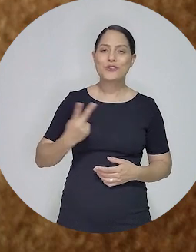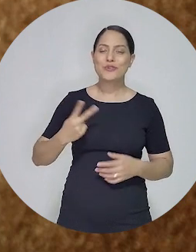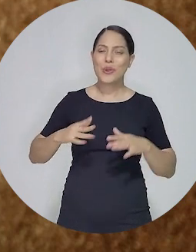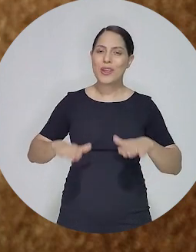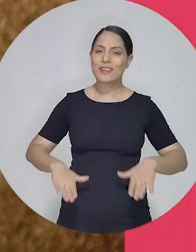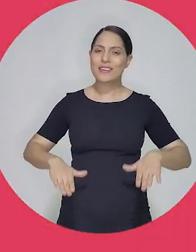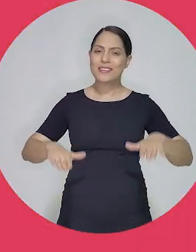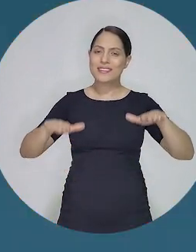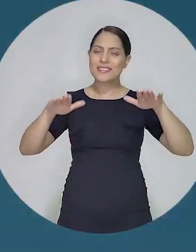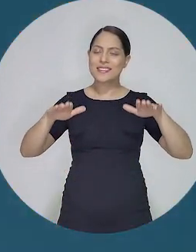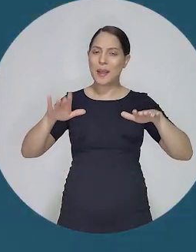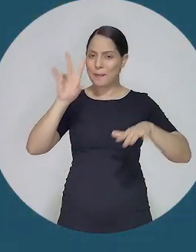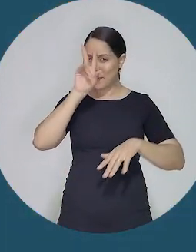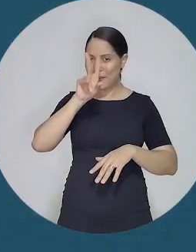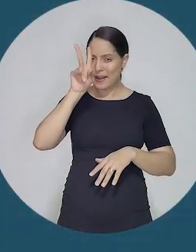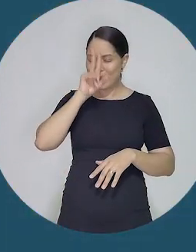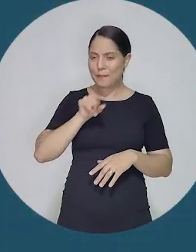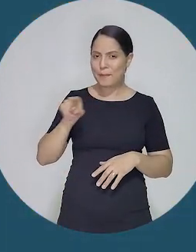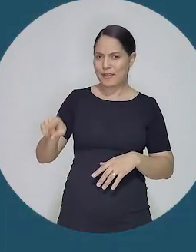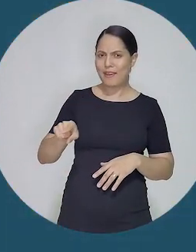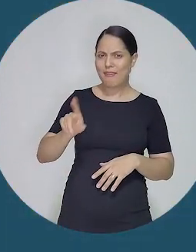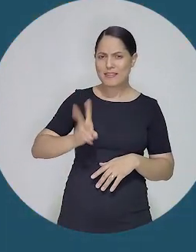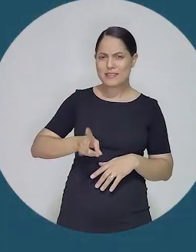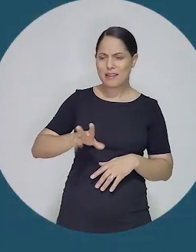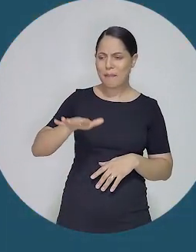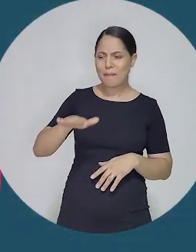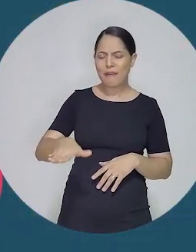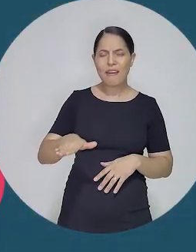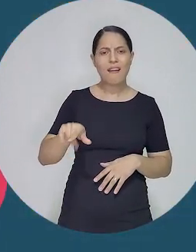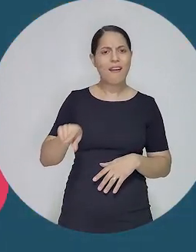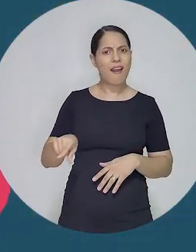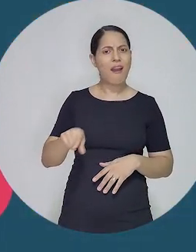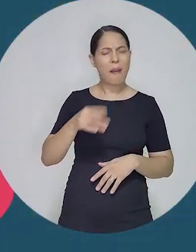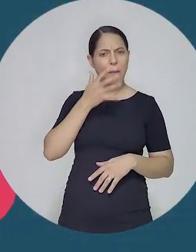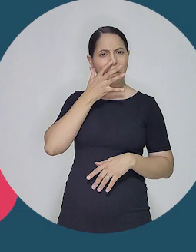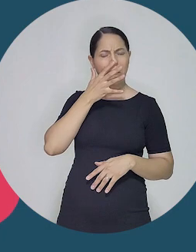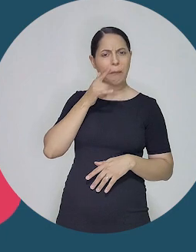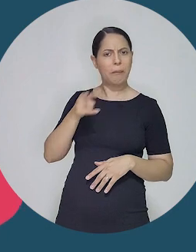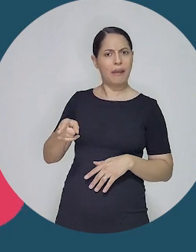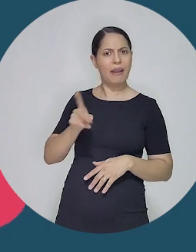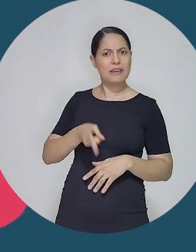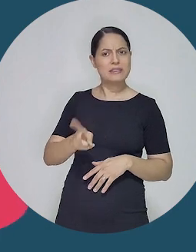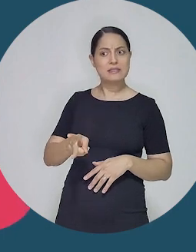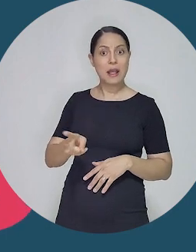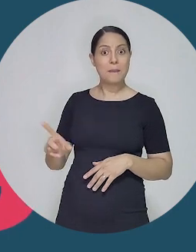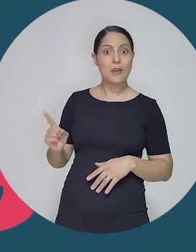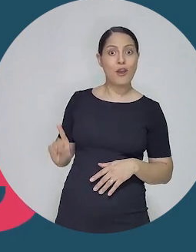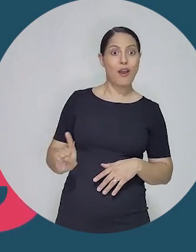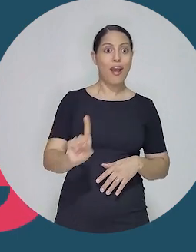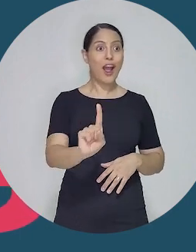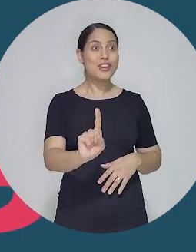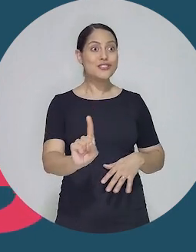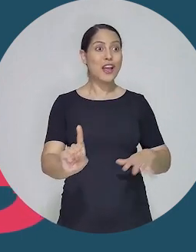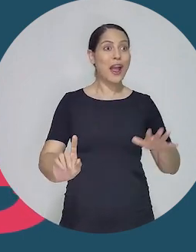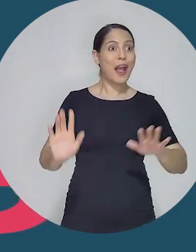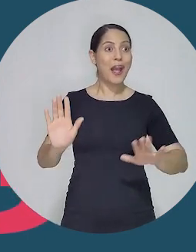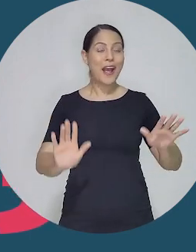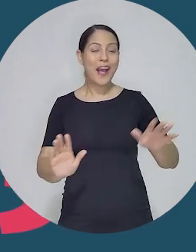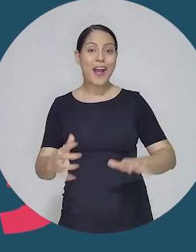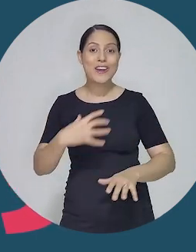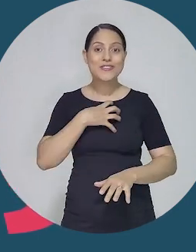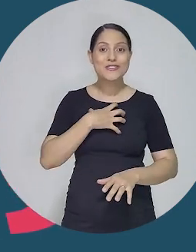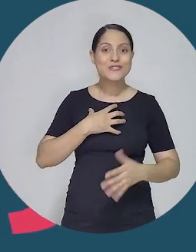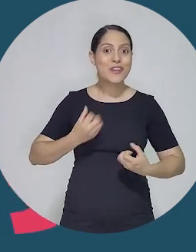juntos, e lembro dele desde do colégio. Então o Beto sempre foi aquela criança, sempre foi aquela pessoa que chegava